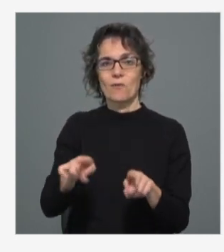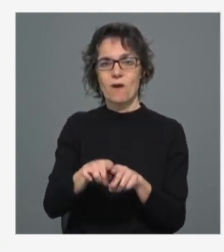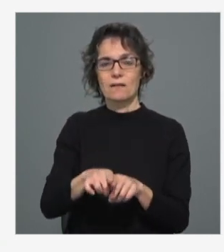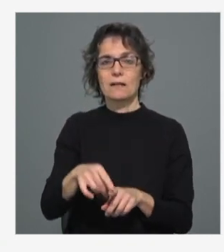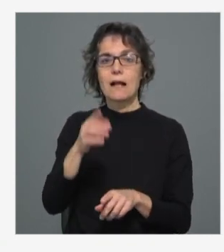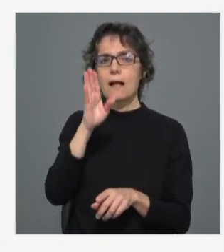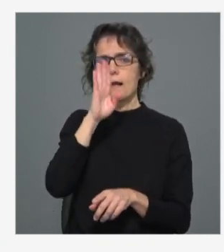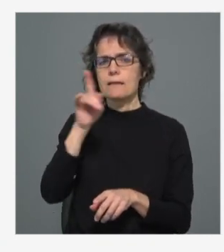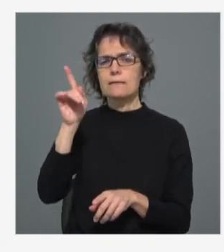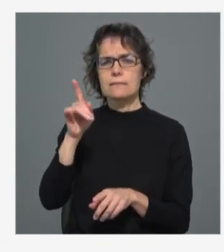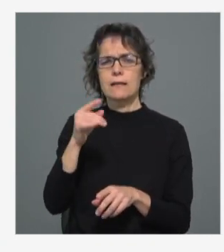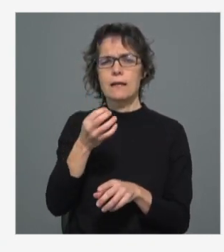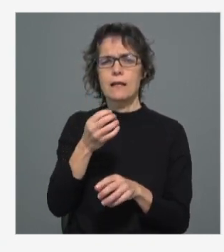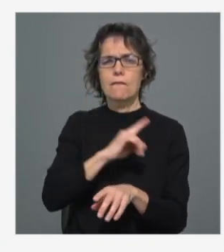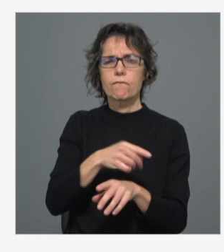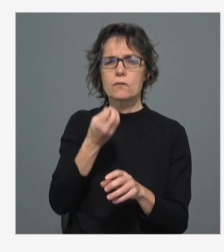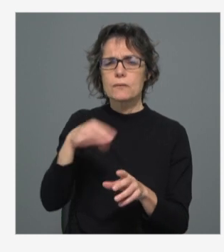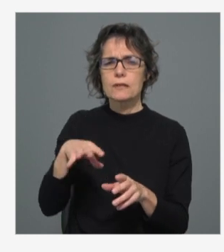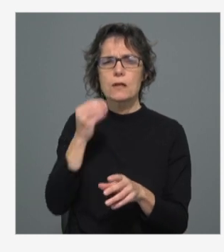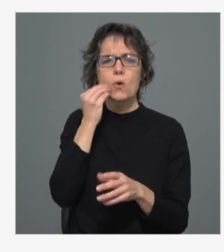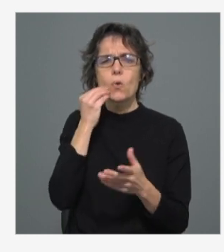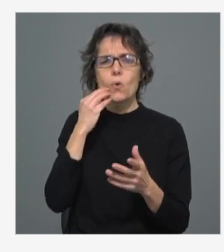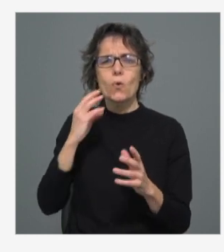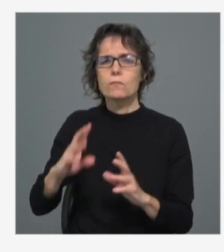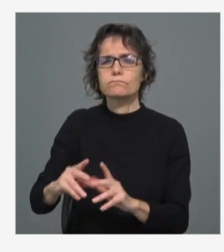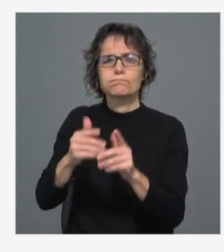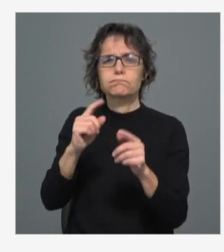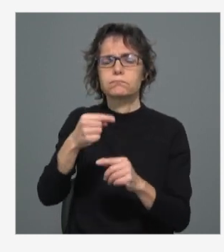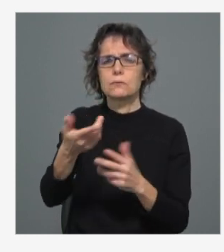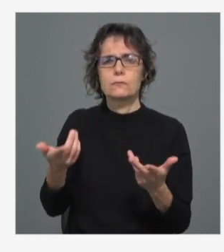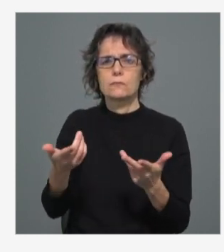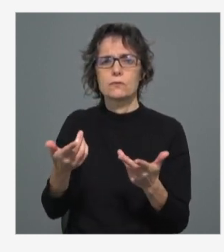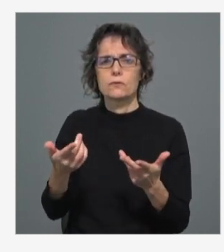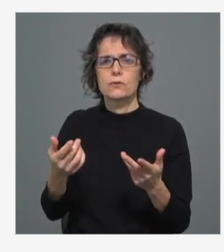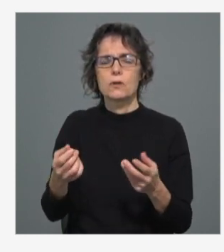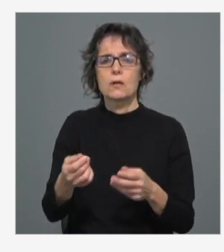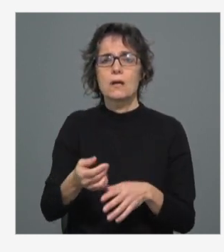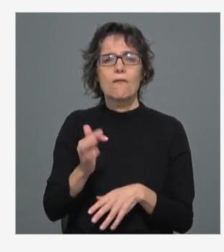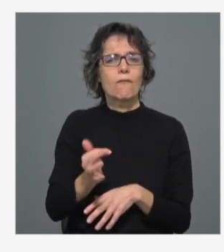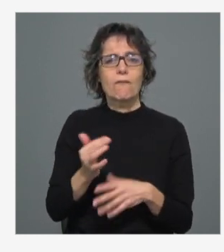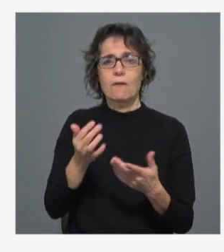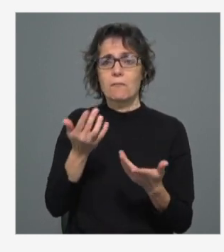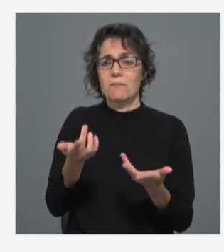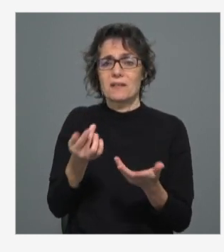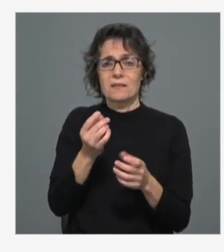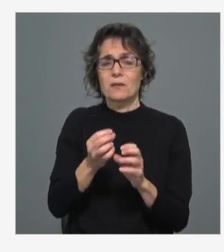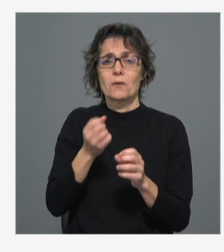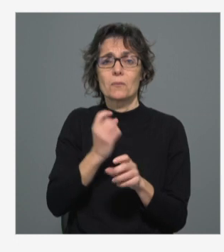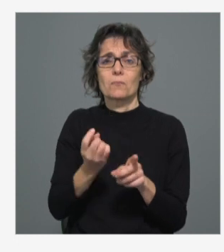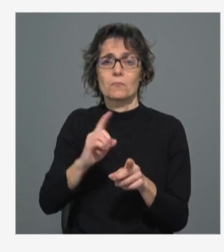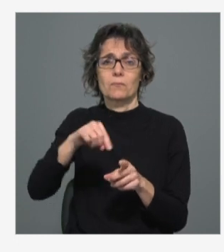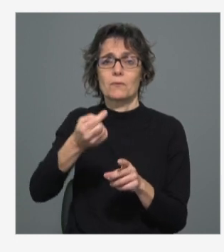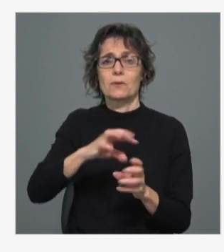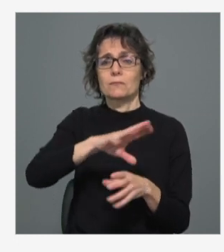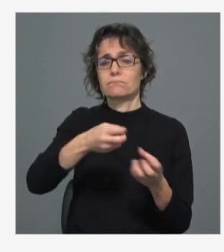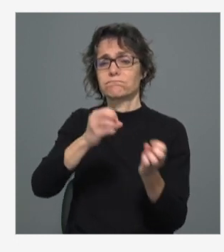perder a força, com que há de salgar-se? Não serve para nada, senão para ser lançado fora e